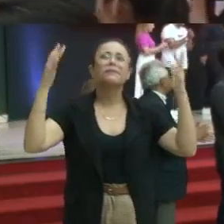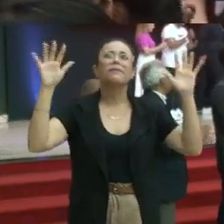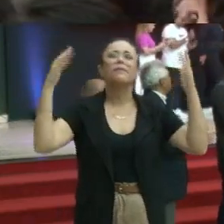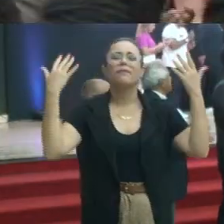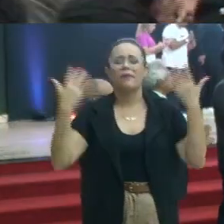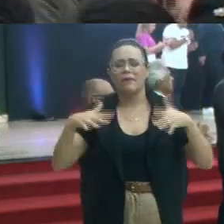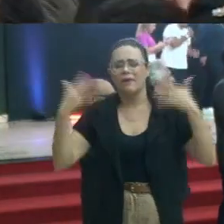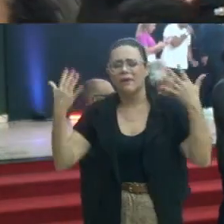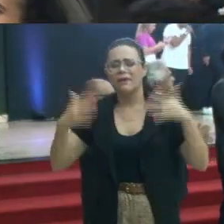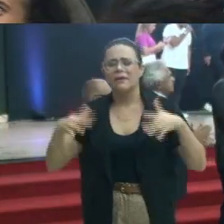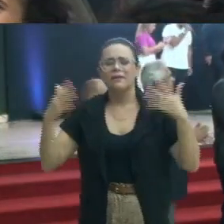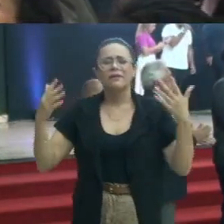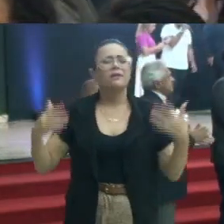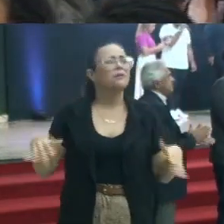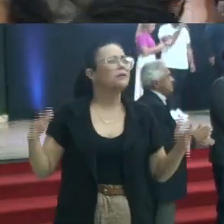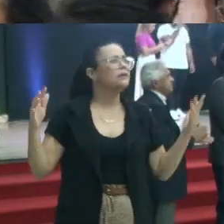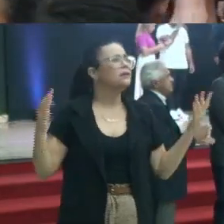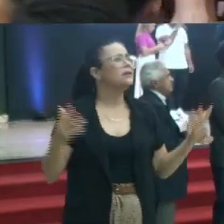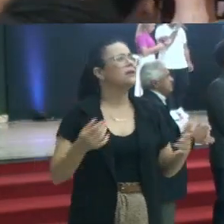Impressionante,